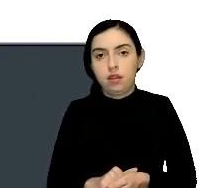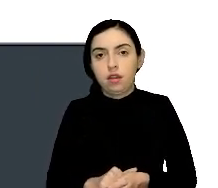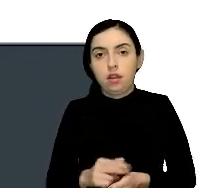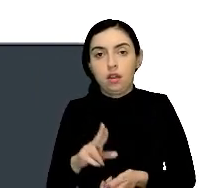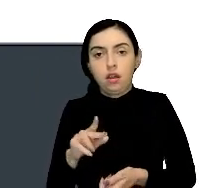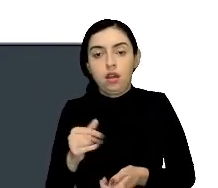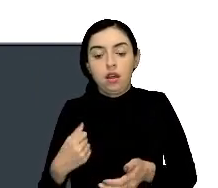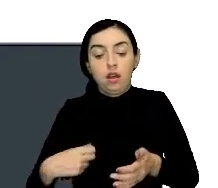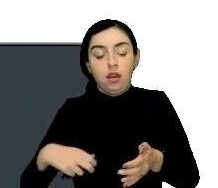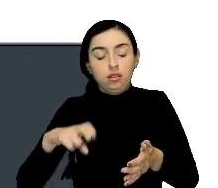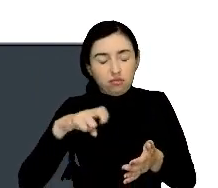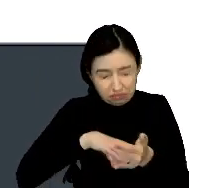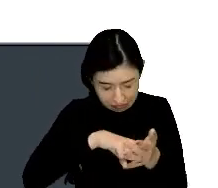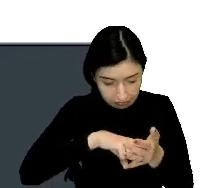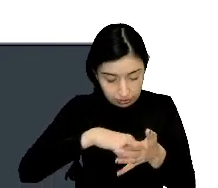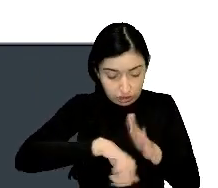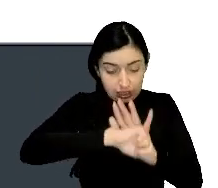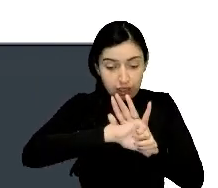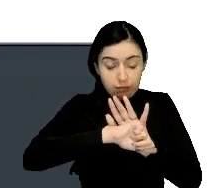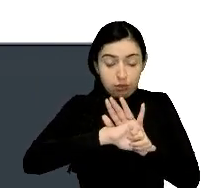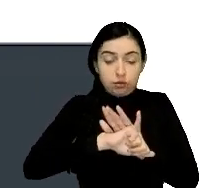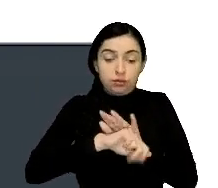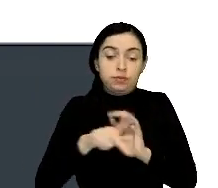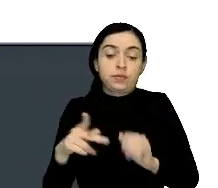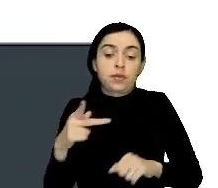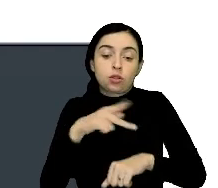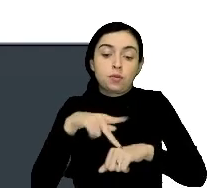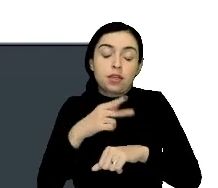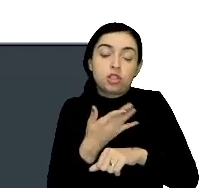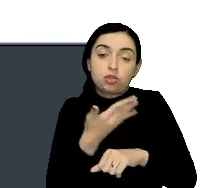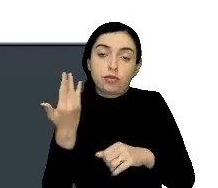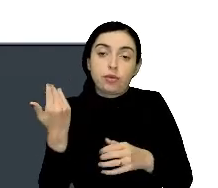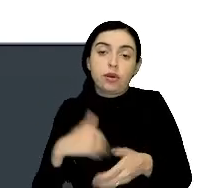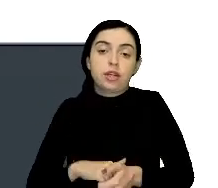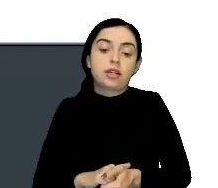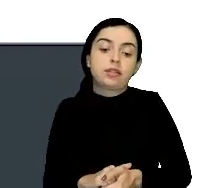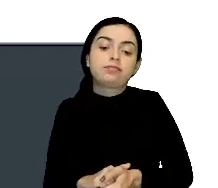crime no estrangeiro por brasileiro que adquiriu a nacionalidade norte-americana